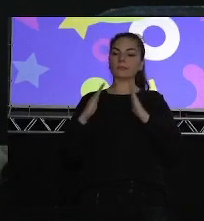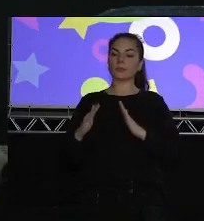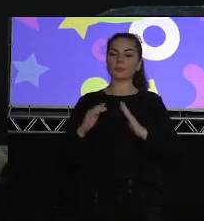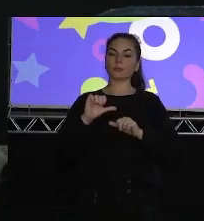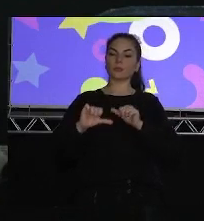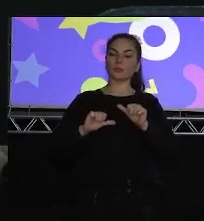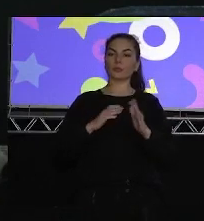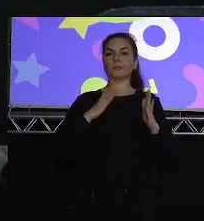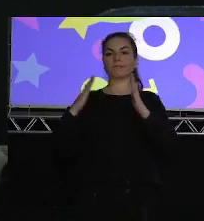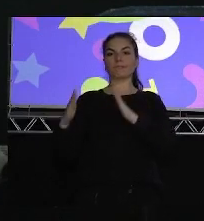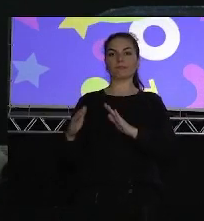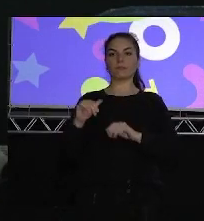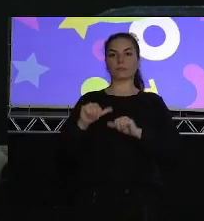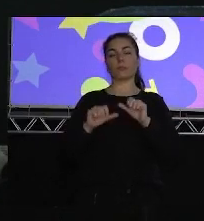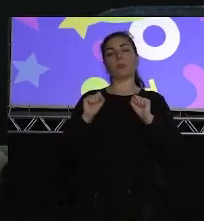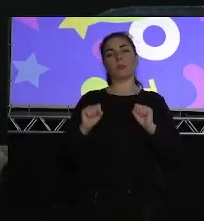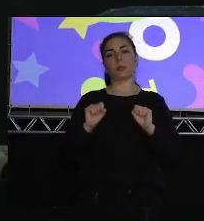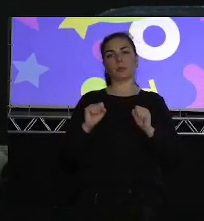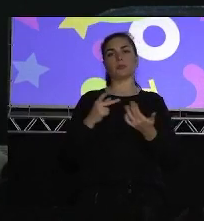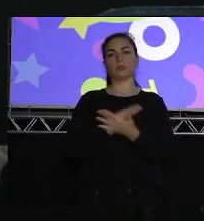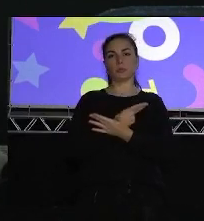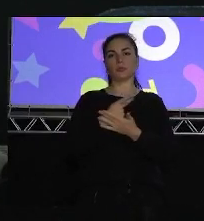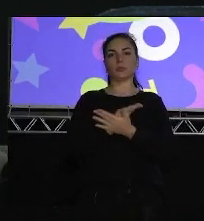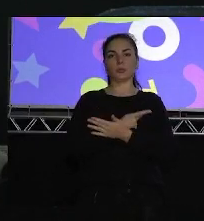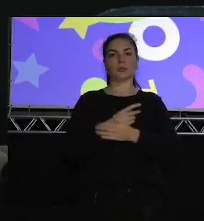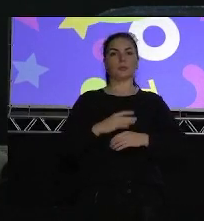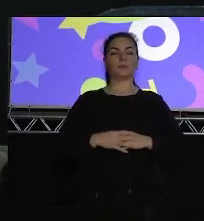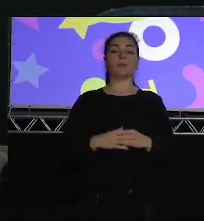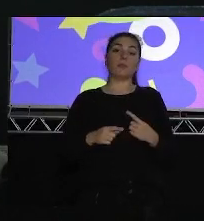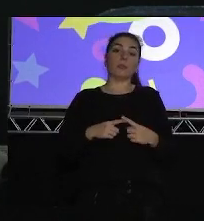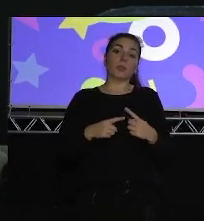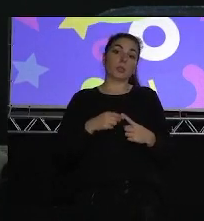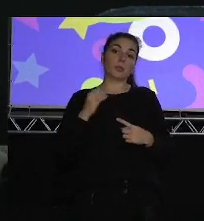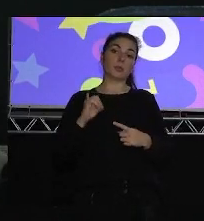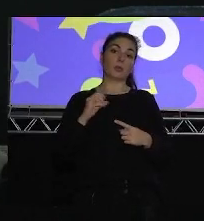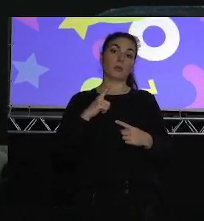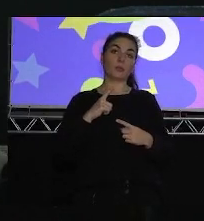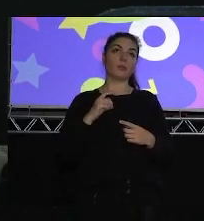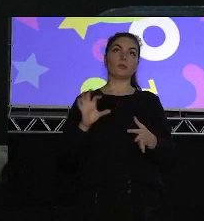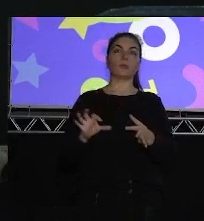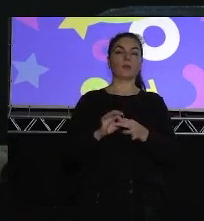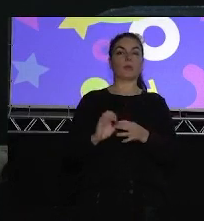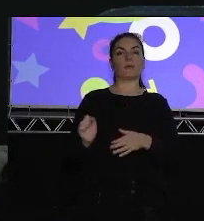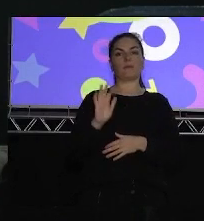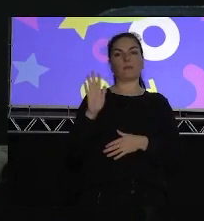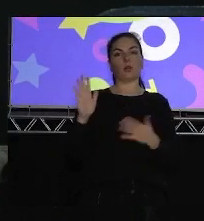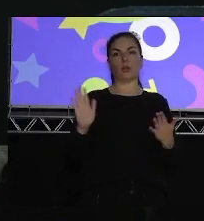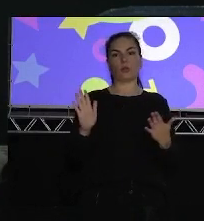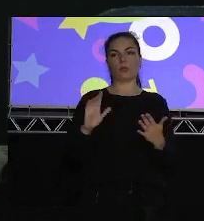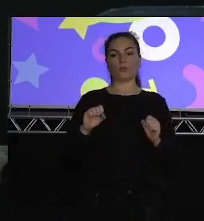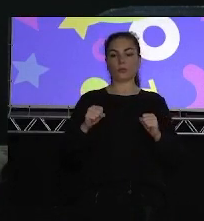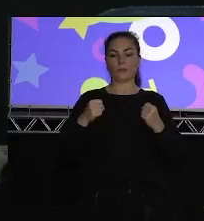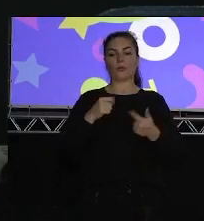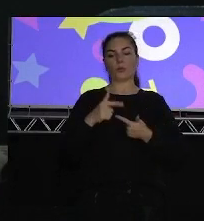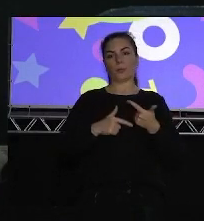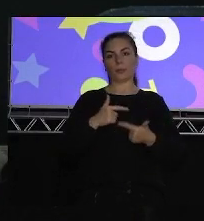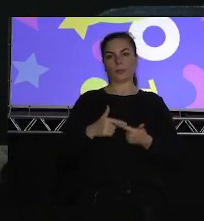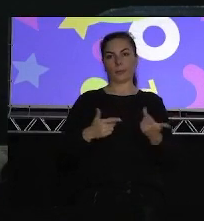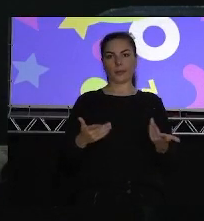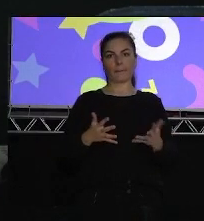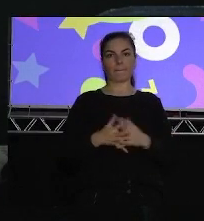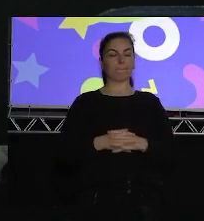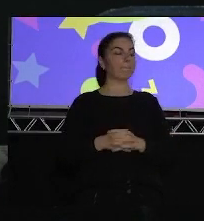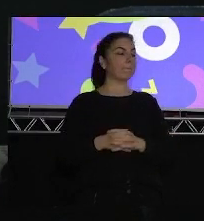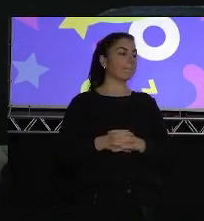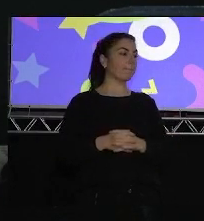mude toda a estrutura de equipe, todo o design organizacional. Porque senão eu não vou estar orientado a valor, gente. Eu vou estar fazendo força para trabalhar. Aí,